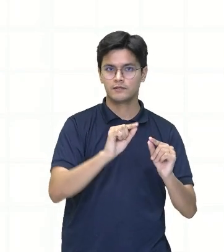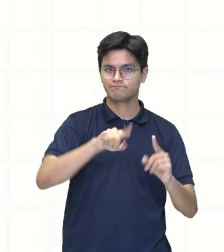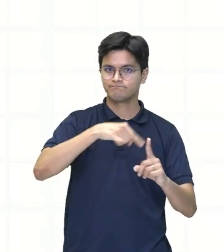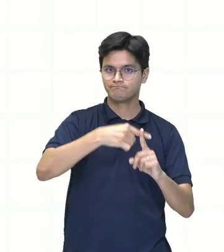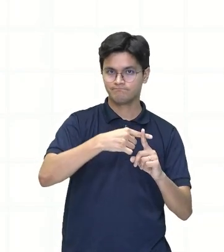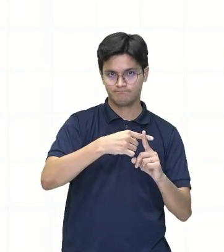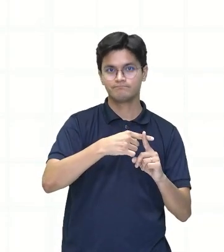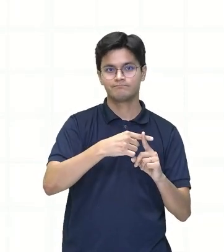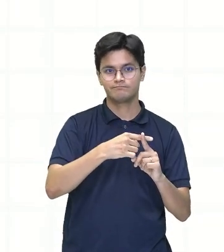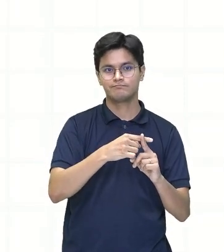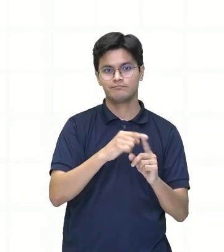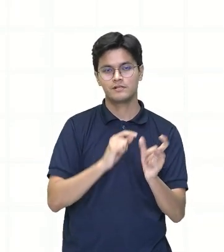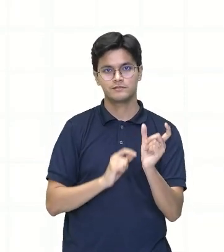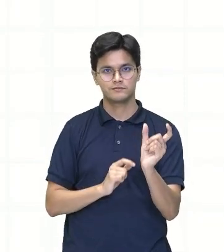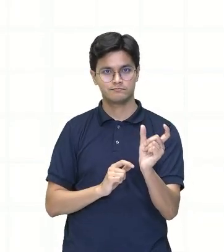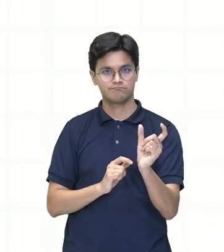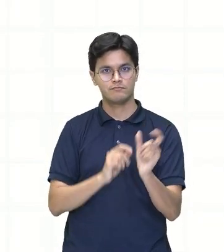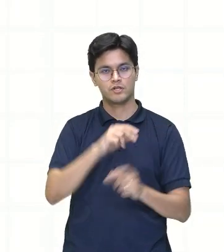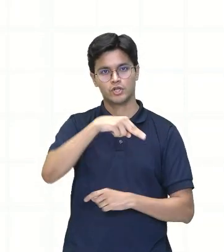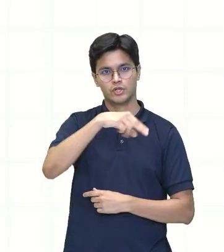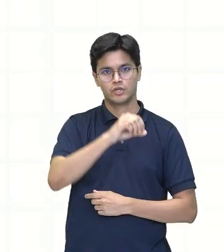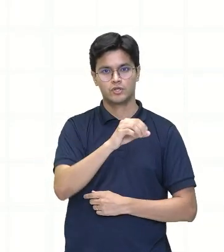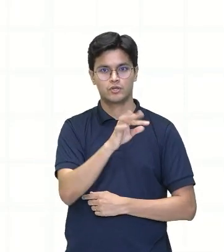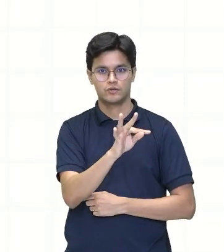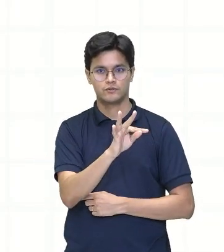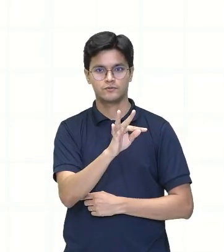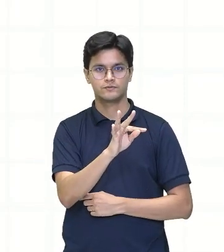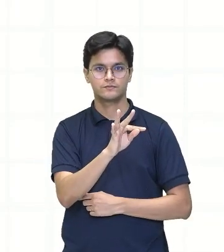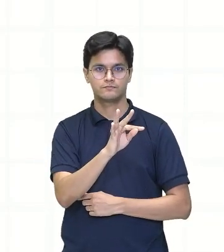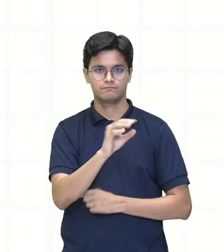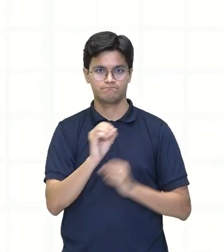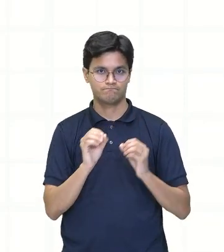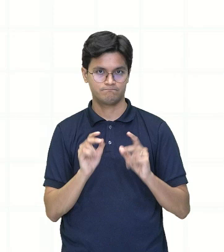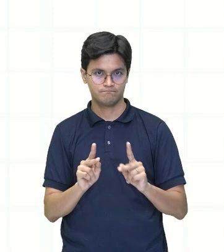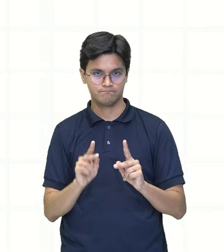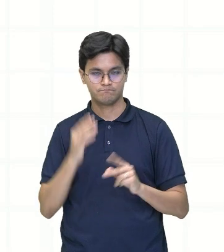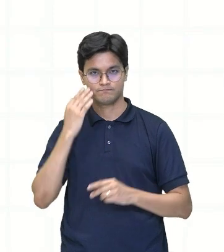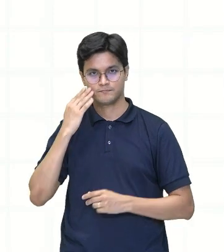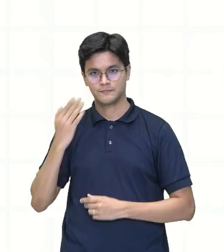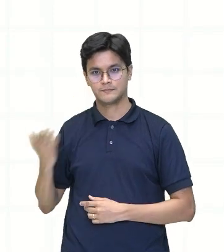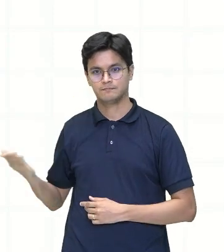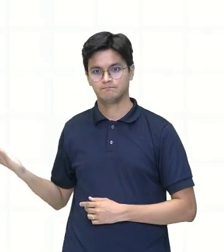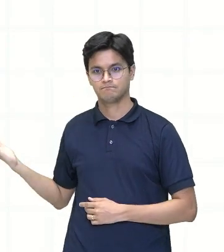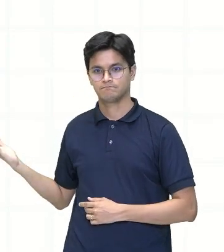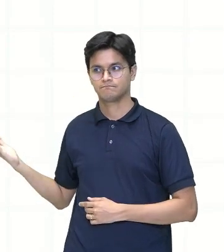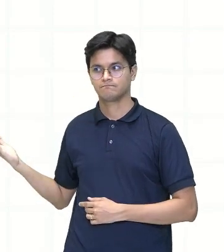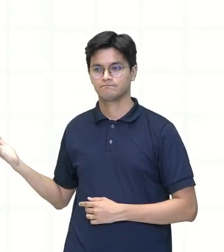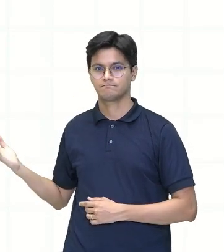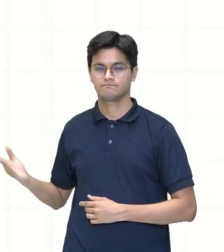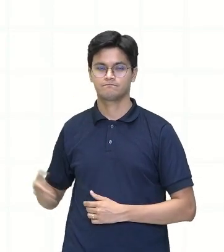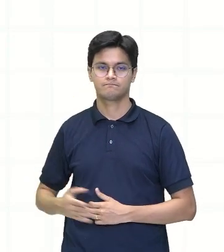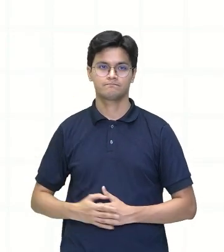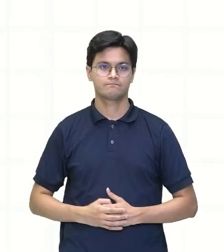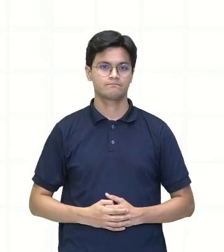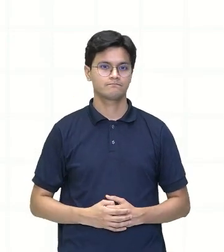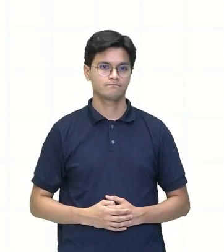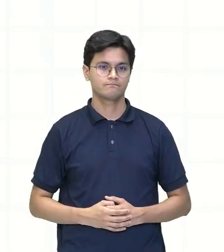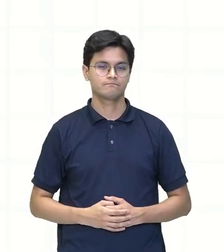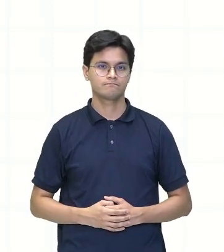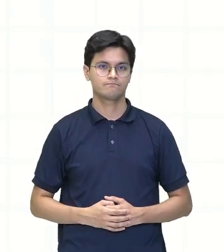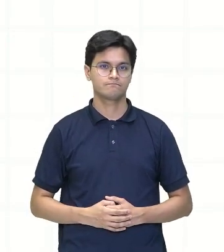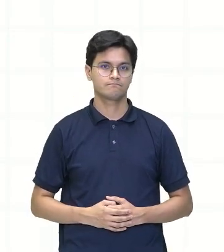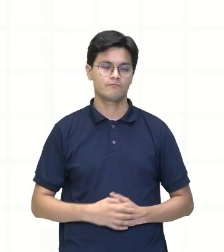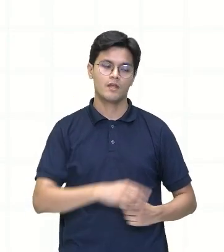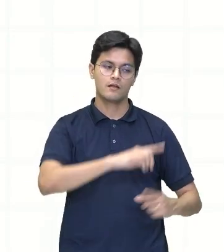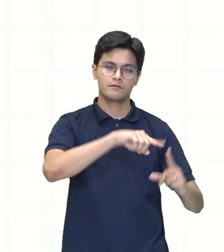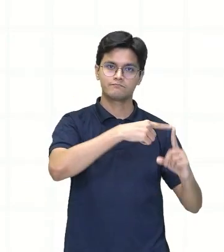A forma, né, do not, a palavra not, ok? She was not. E aí eu sigo a ordem